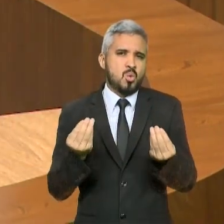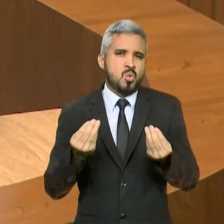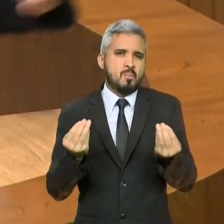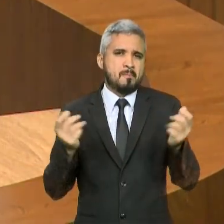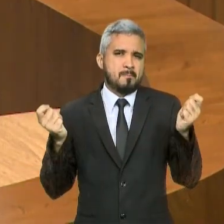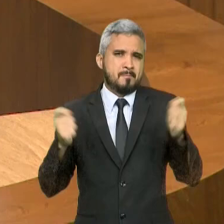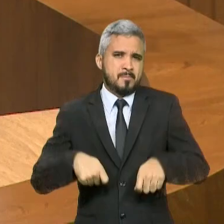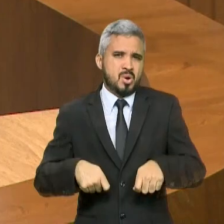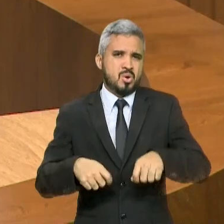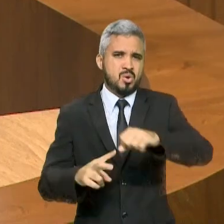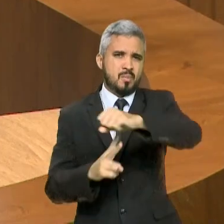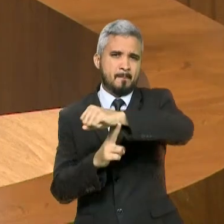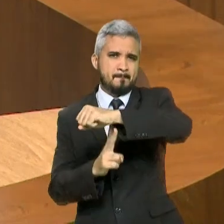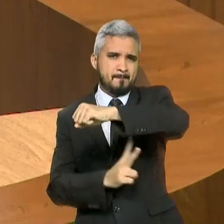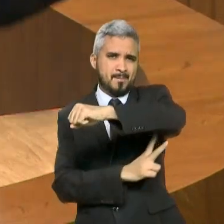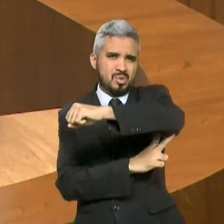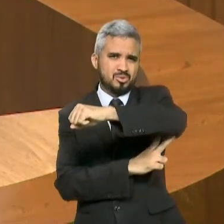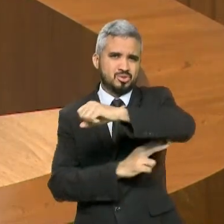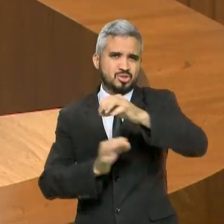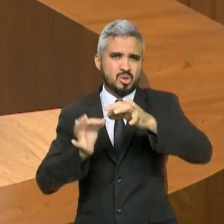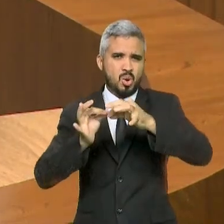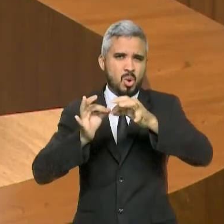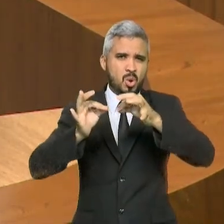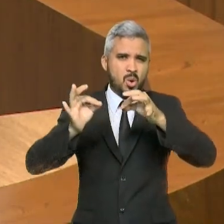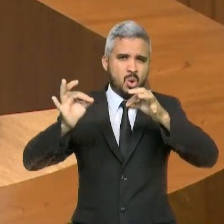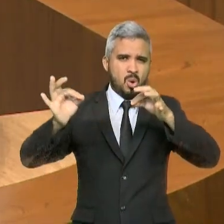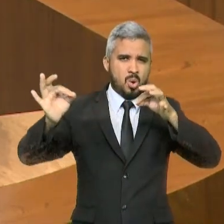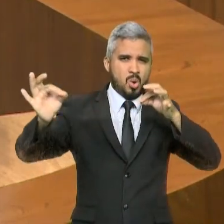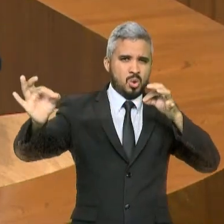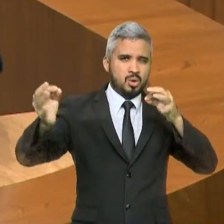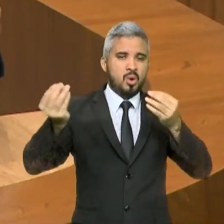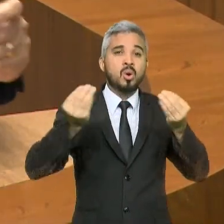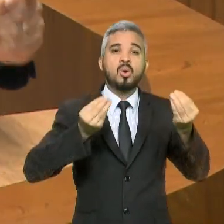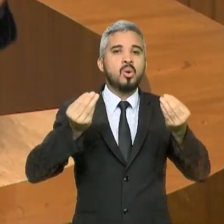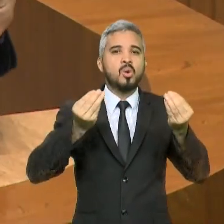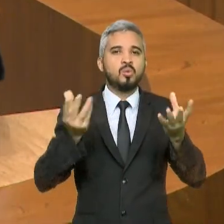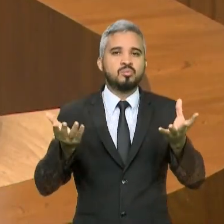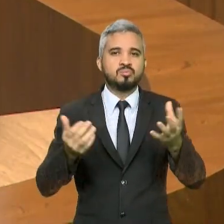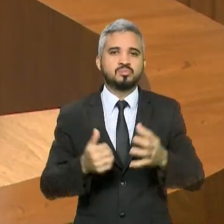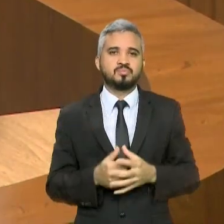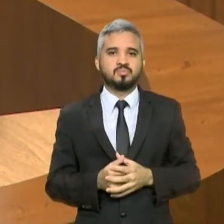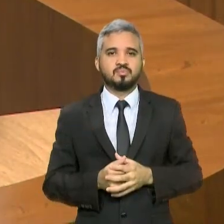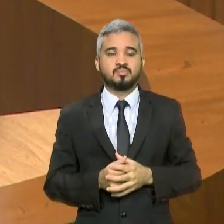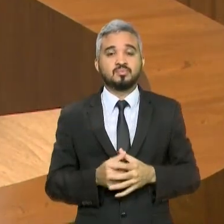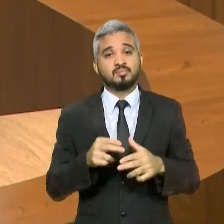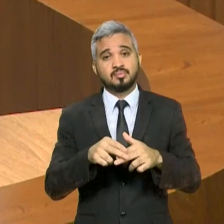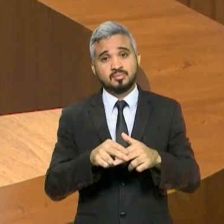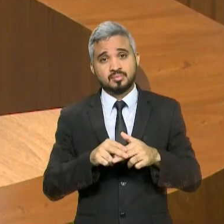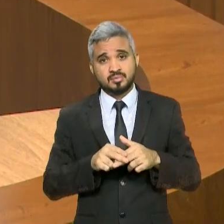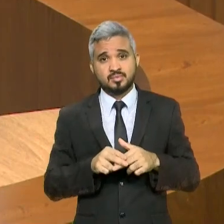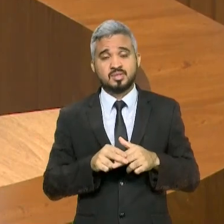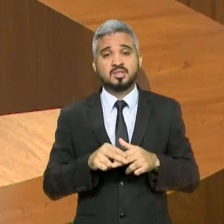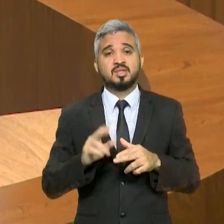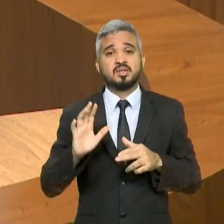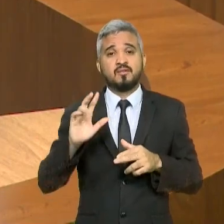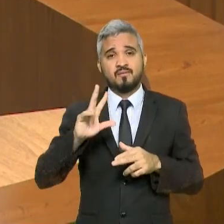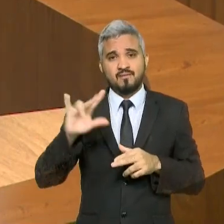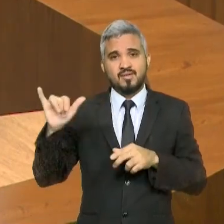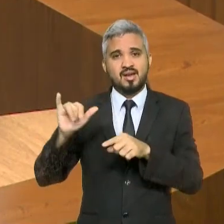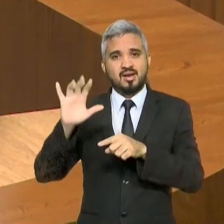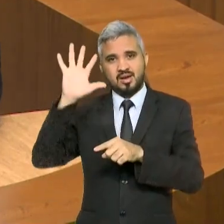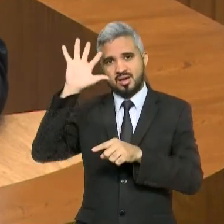de tamanha extensão? Então, a solução para a Baixada e para o desenvolvimento daquela